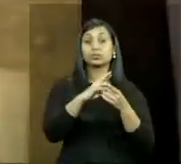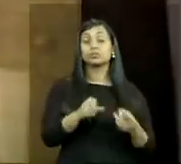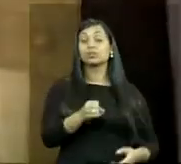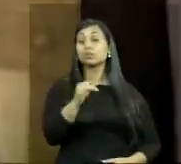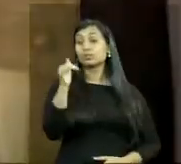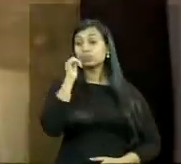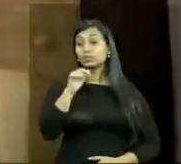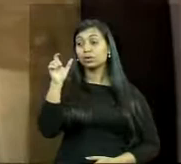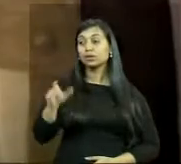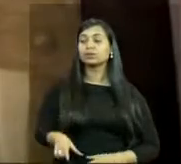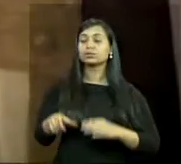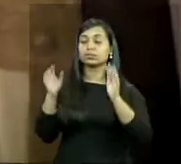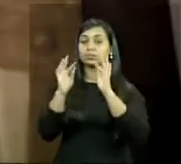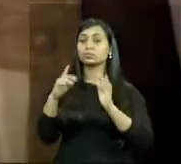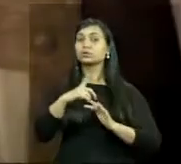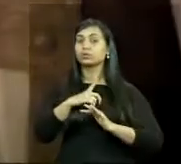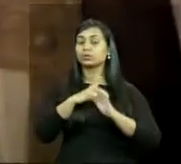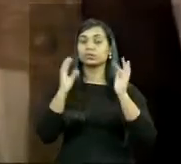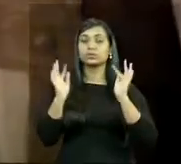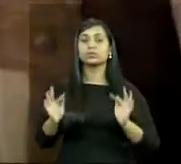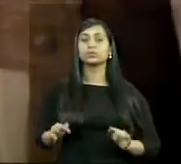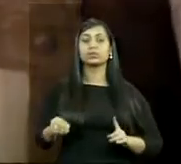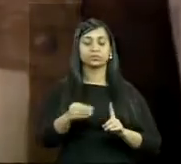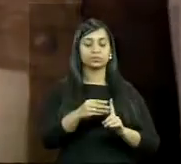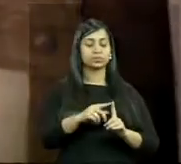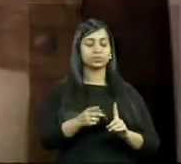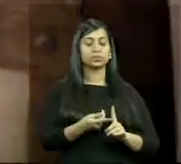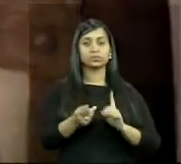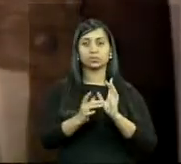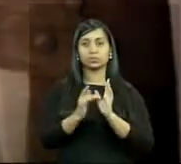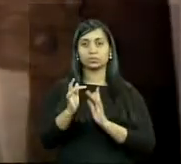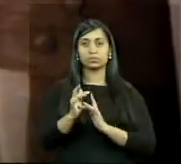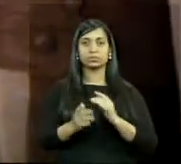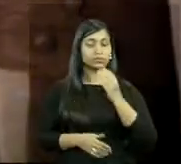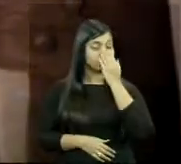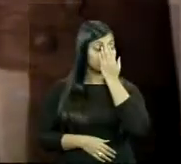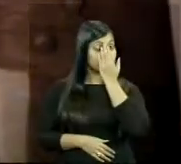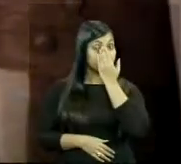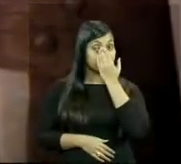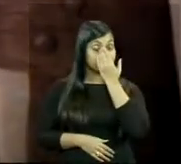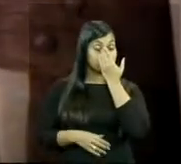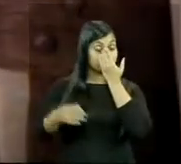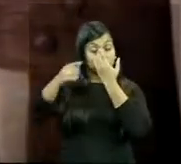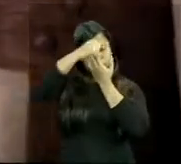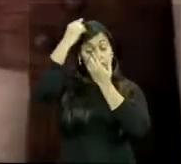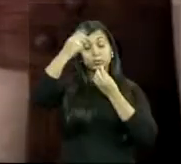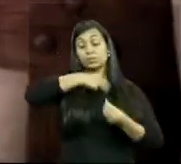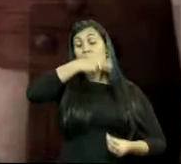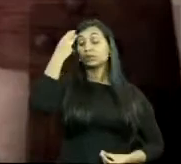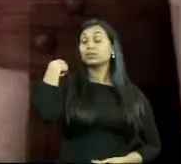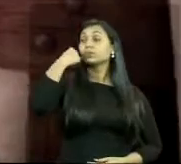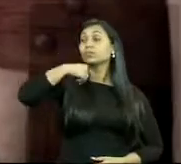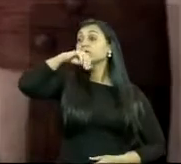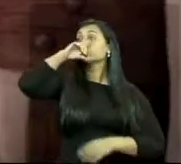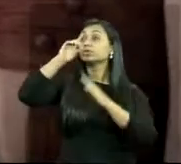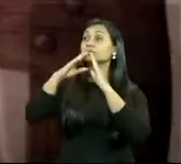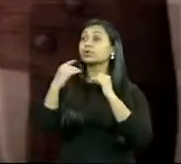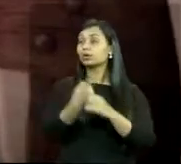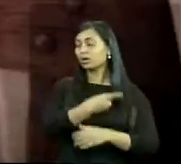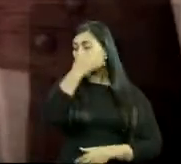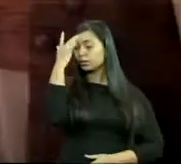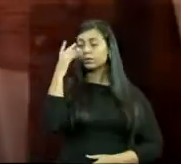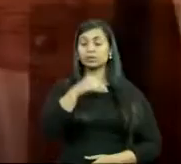graça, o Senhor é convosco. Bendita sois vós entre as mulheres, e bendito é o fruto do vosso ventre, Jesus. Santa Maria, Mãe de